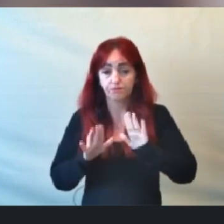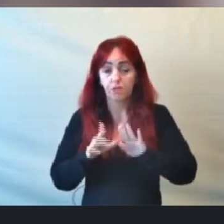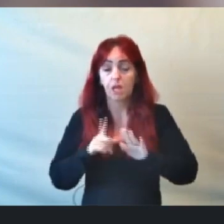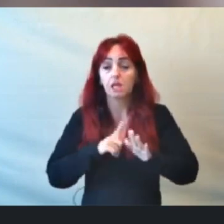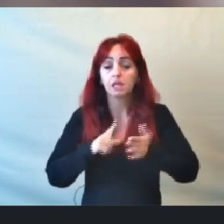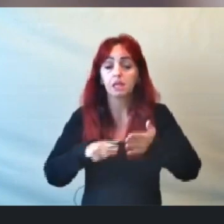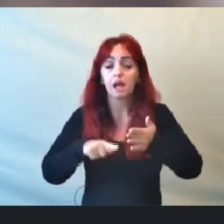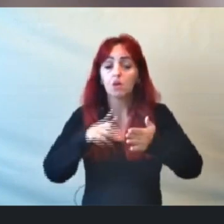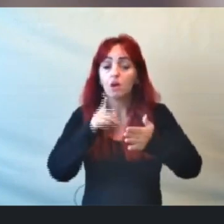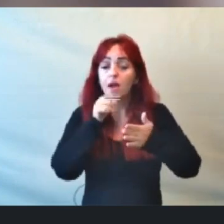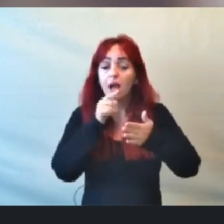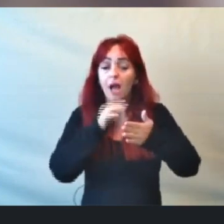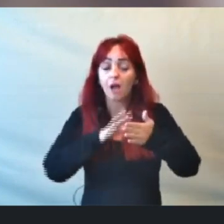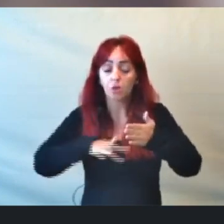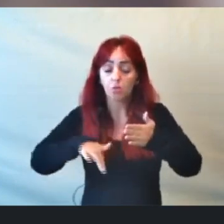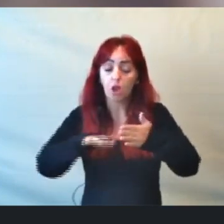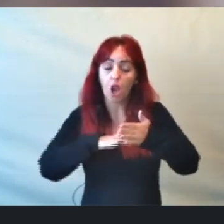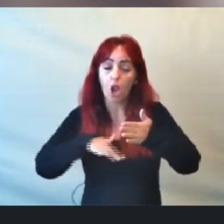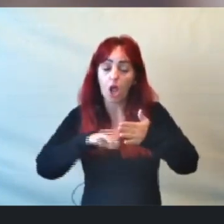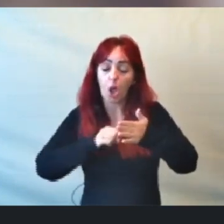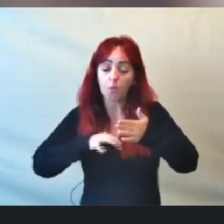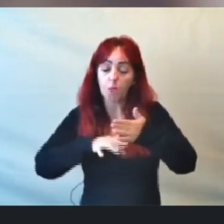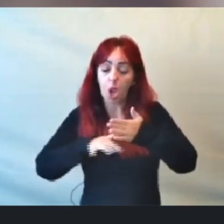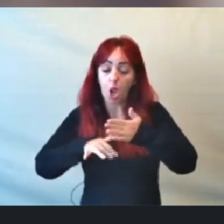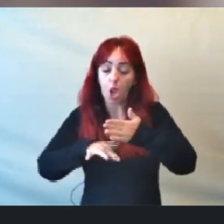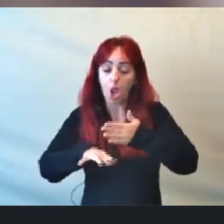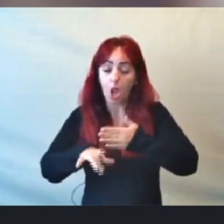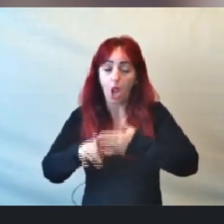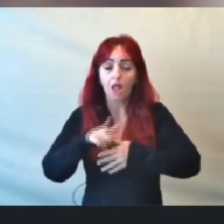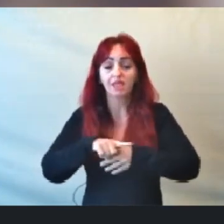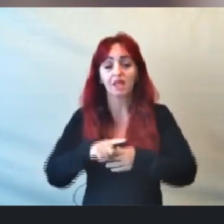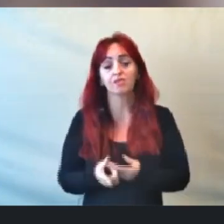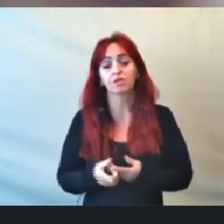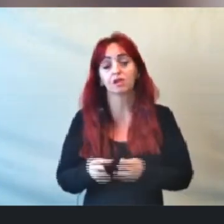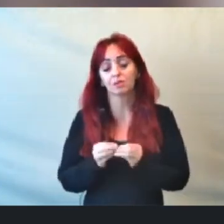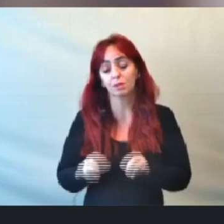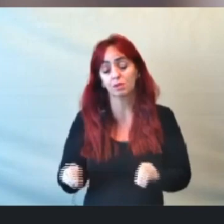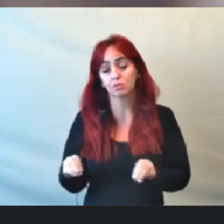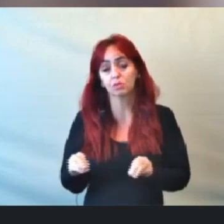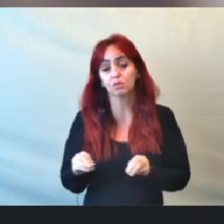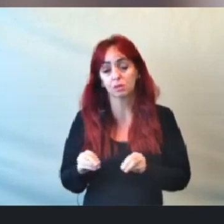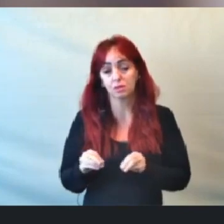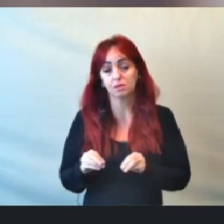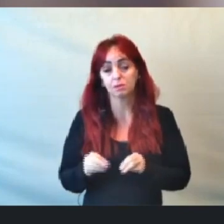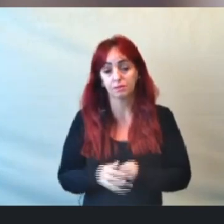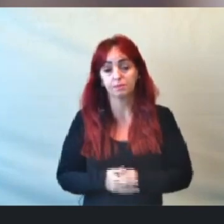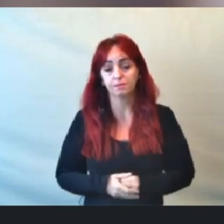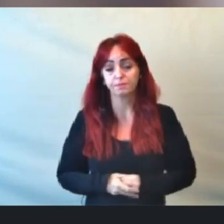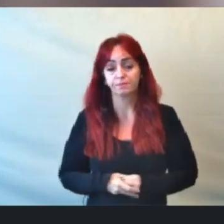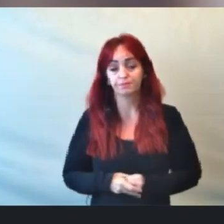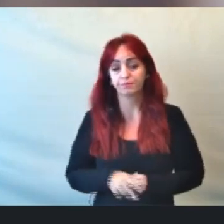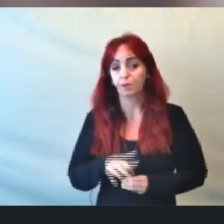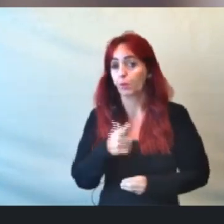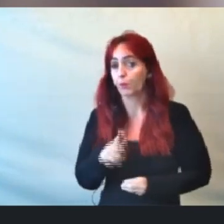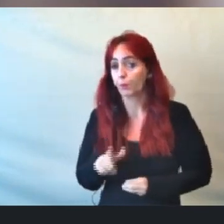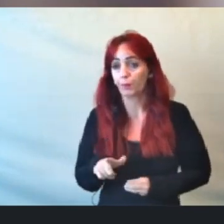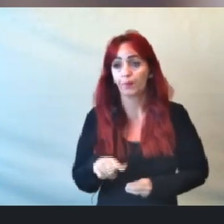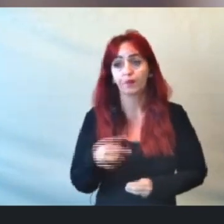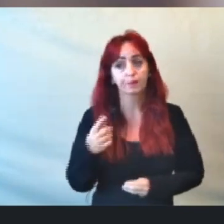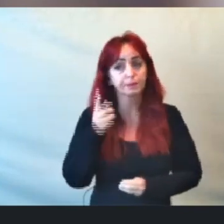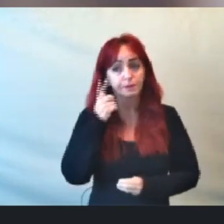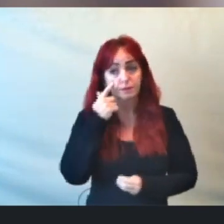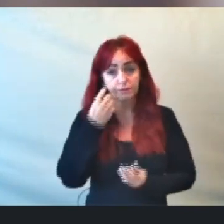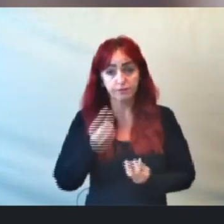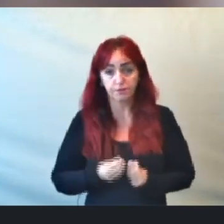isso causou um efeito negativo. O efeito imediato é negativo. Isso é outra coisa que a gente tem que ver. Né? Muitas vezes, quando a